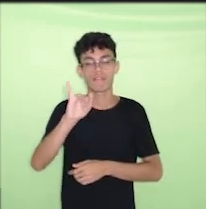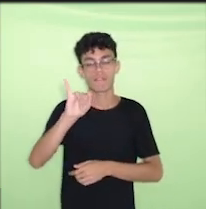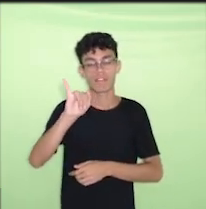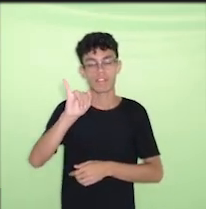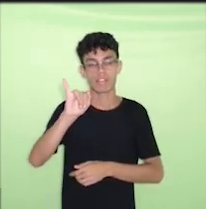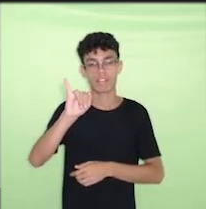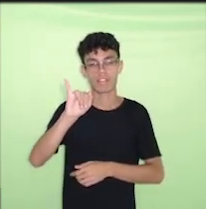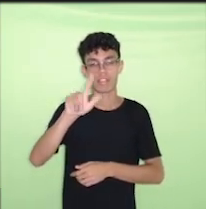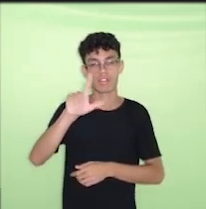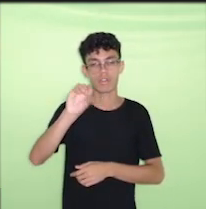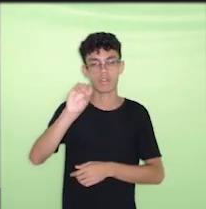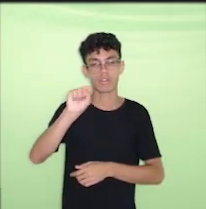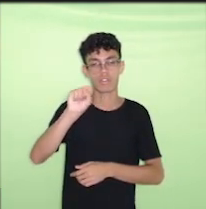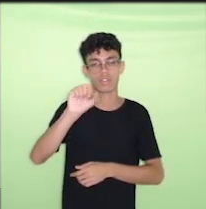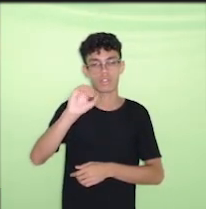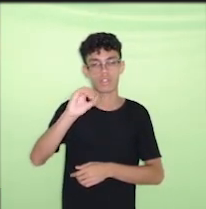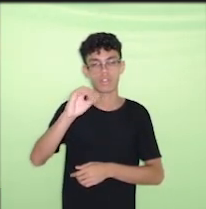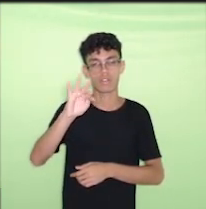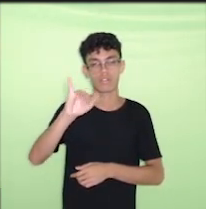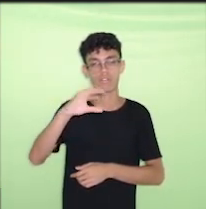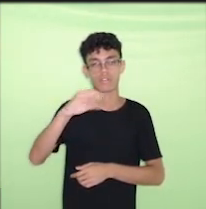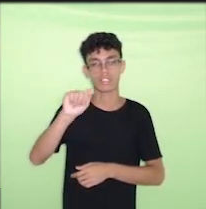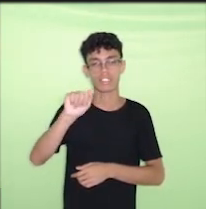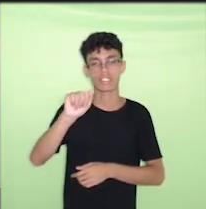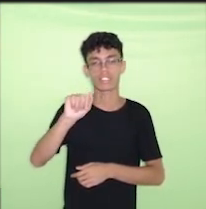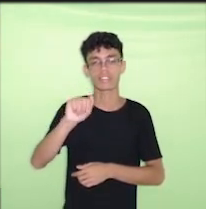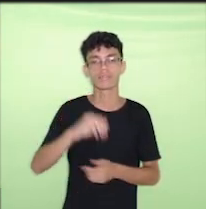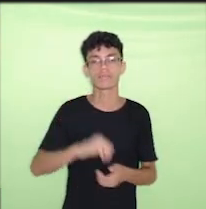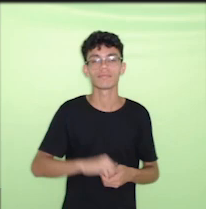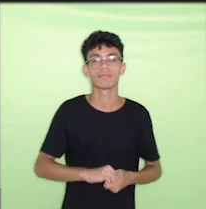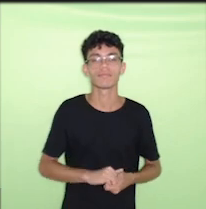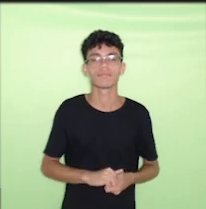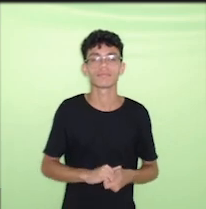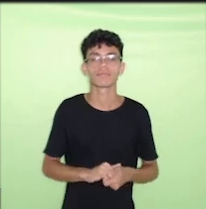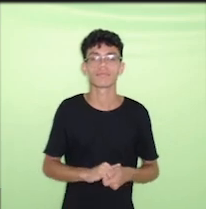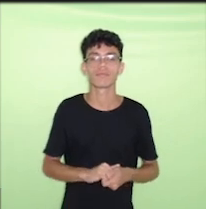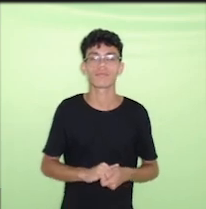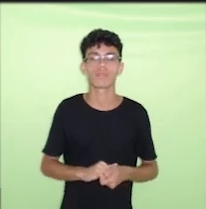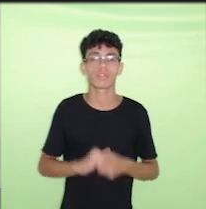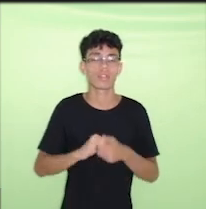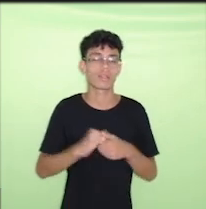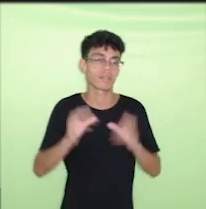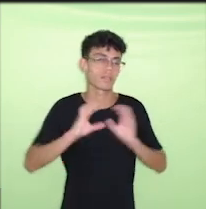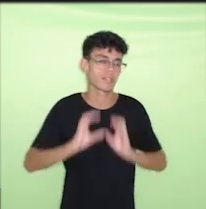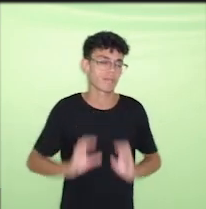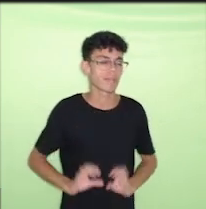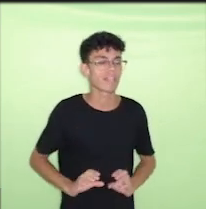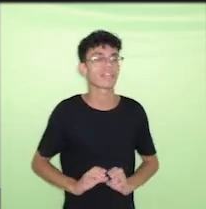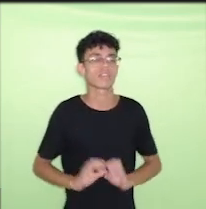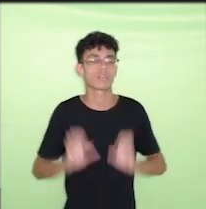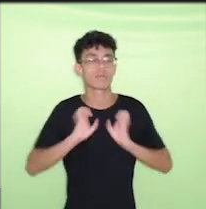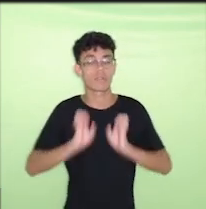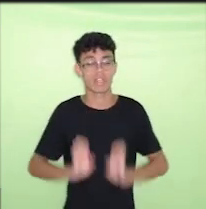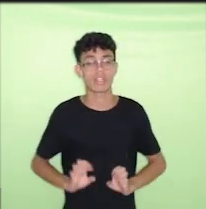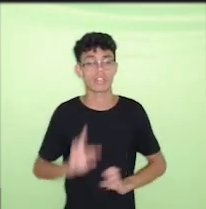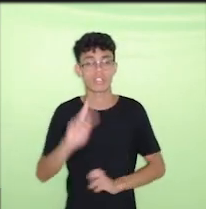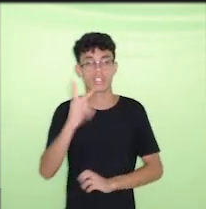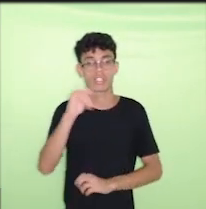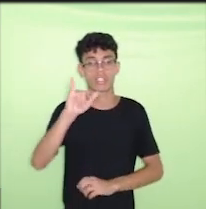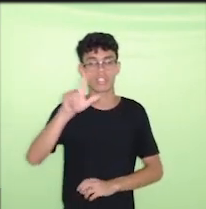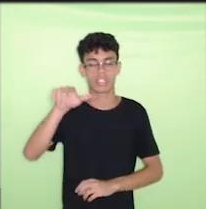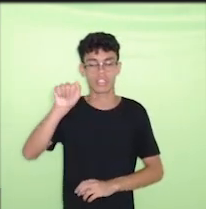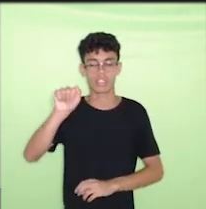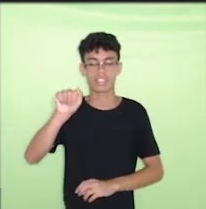filosófica, tem uma coisa a ver com o Foucault, dos dispositivos disciplinares, do disciplinamento. Eu acho que a Hilda era muito